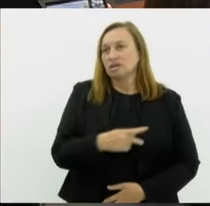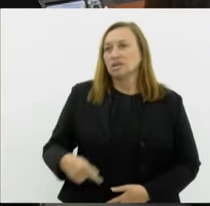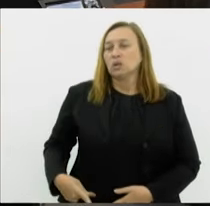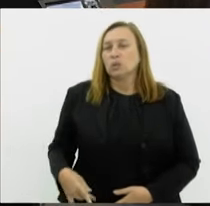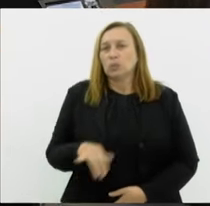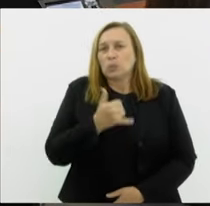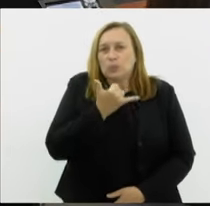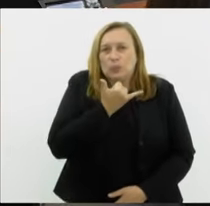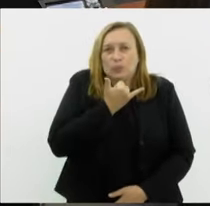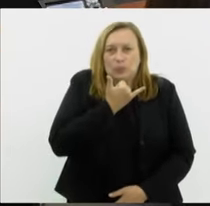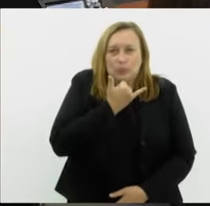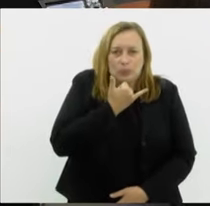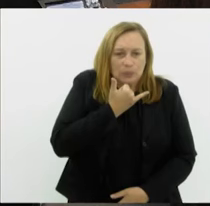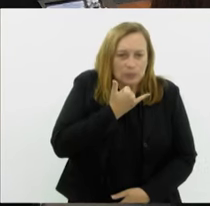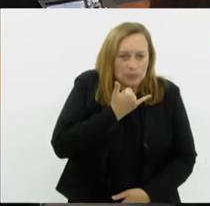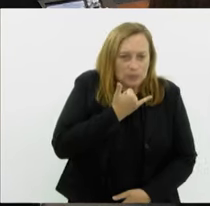meio